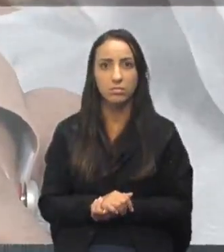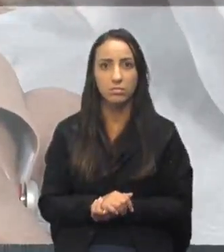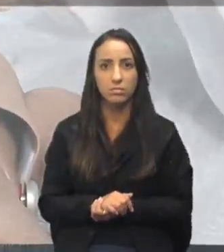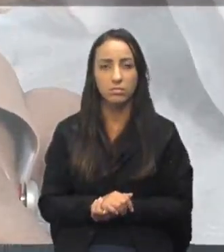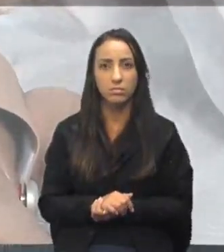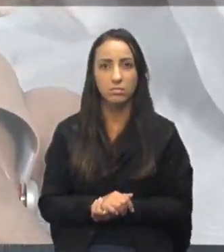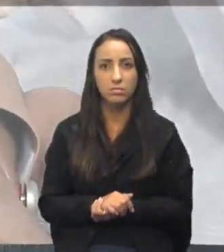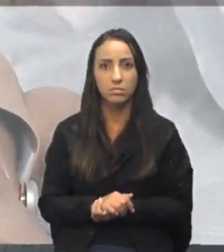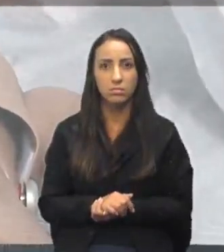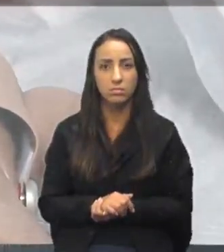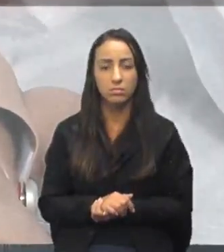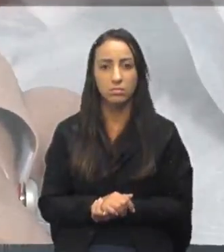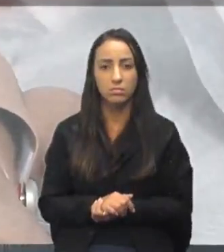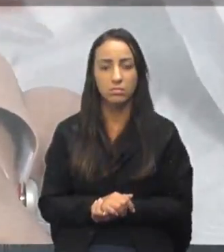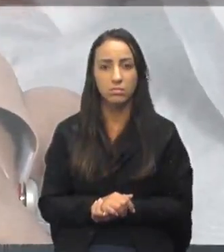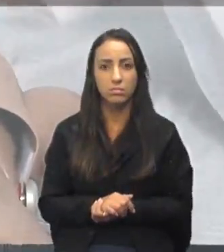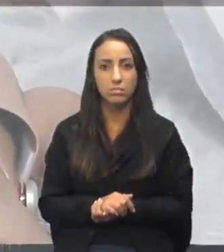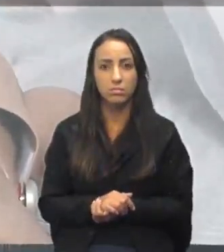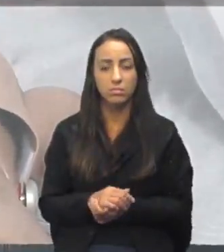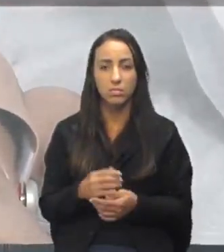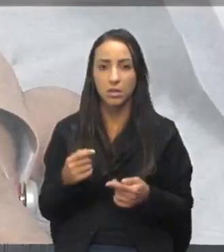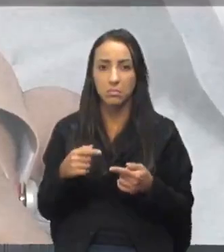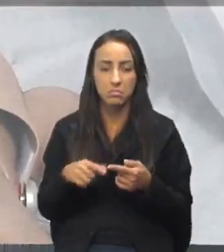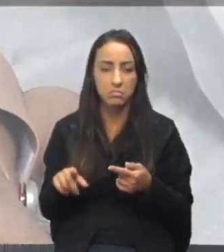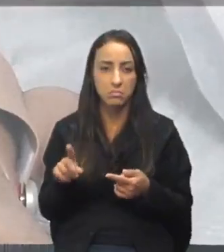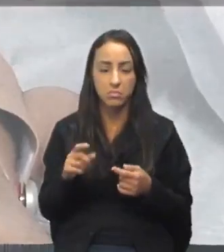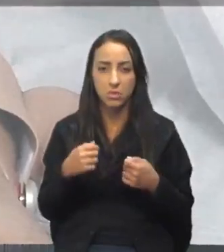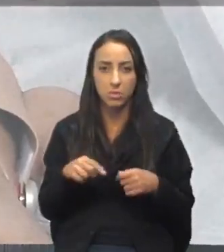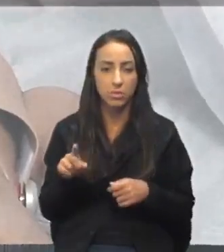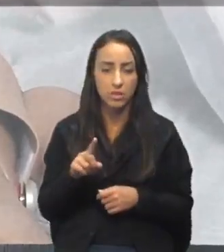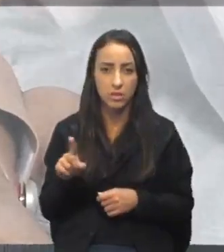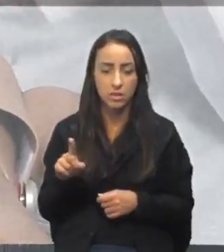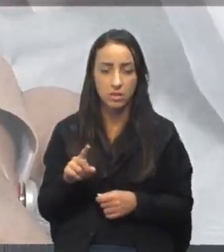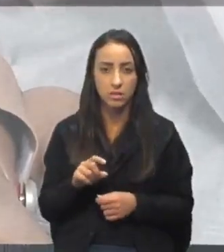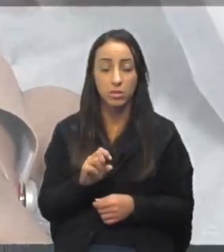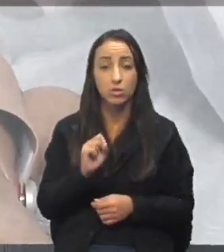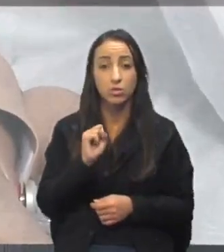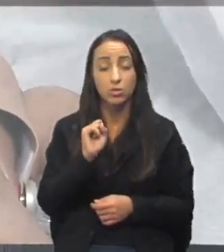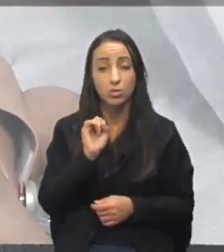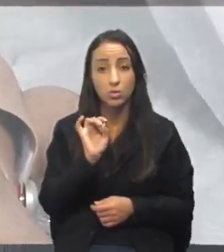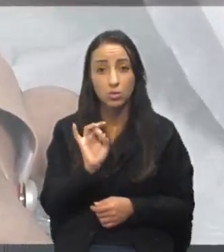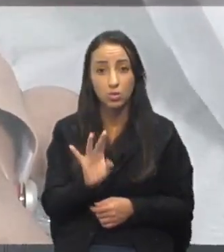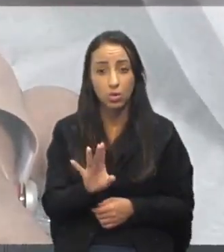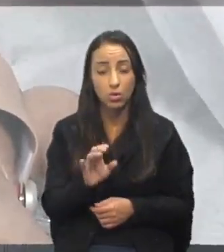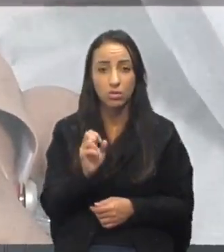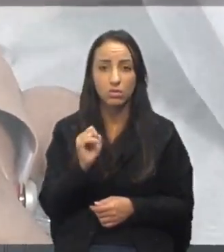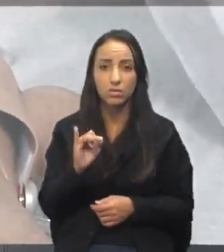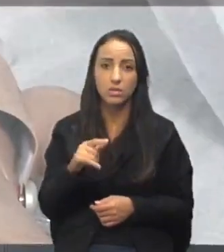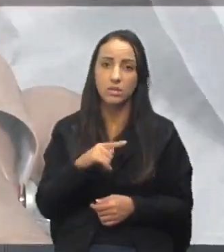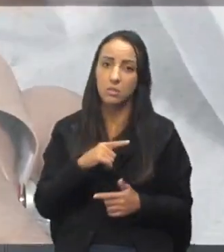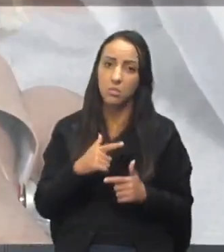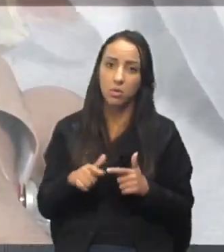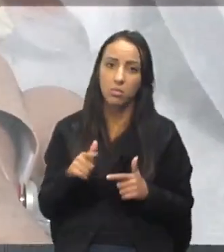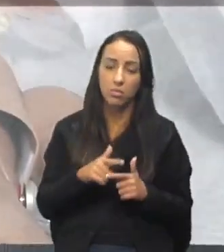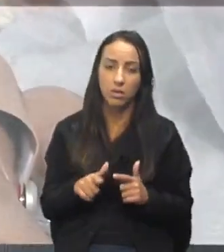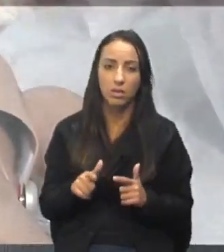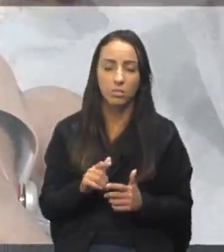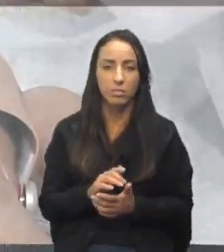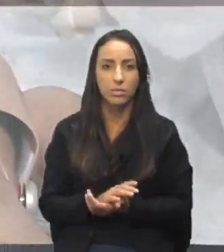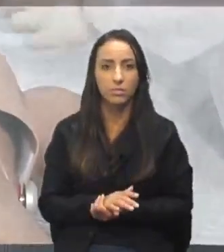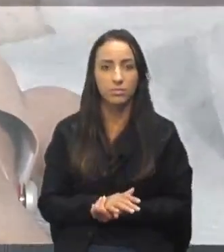bandagem, esse tipo de fixação não precisa ser realizada, tá? Só quando houver